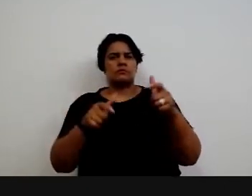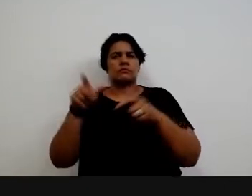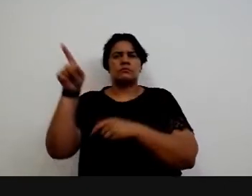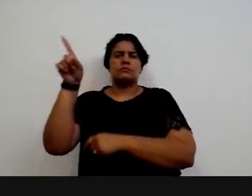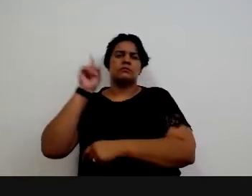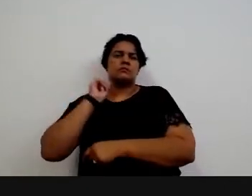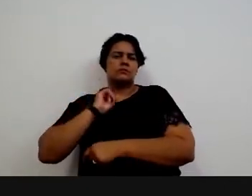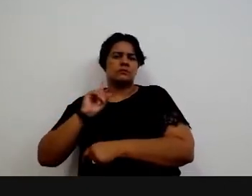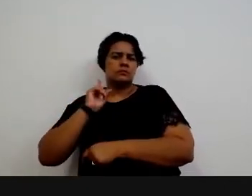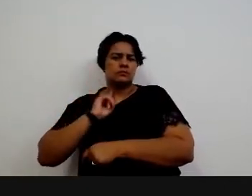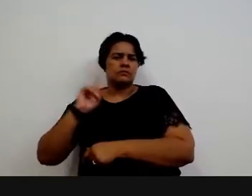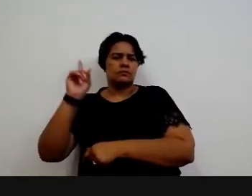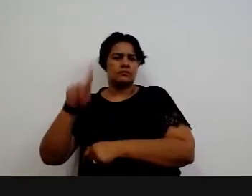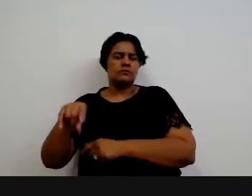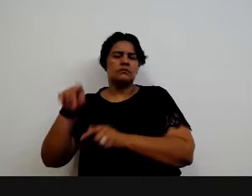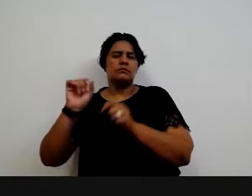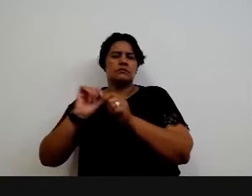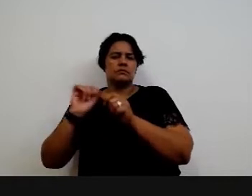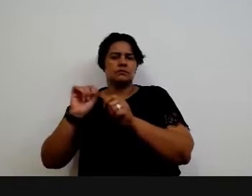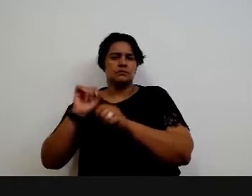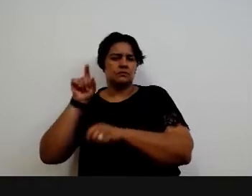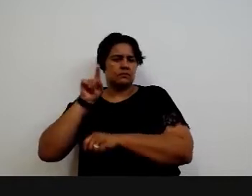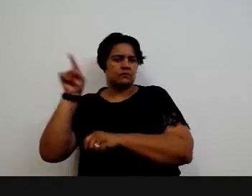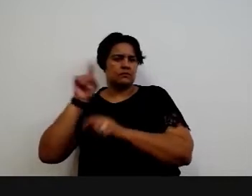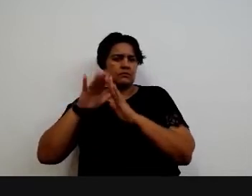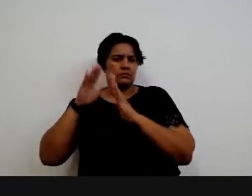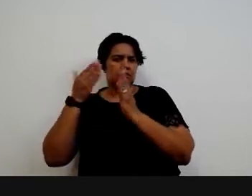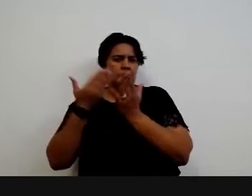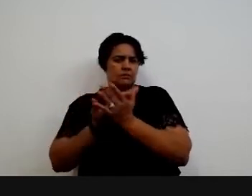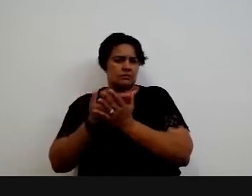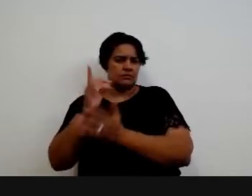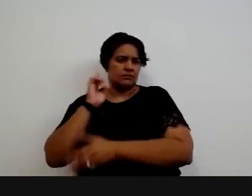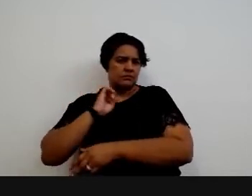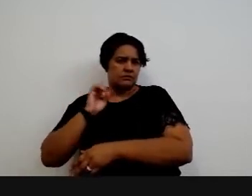Gerais, com a escola do Parlamento, deve ser aplicado em